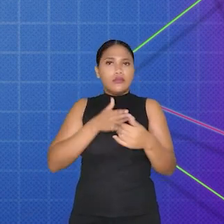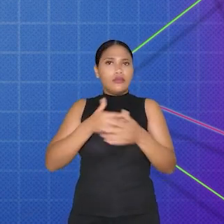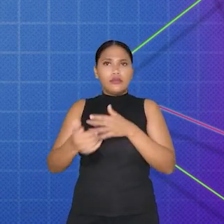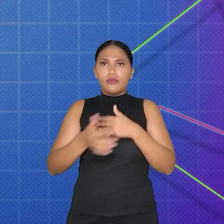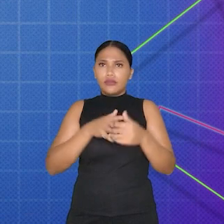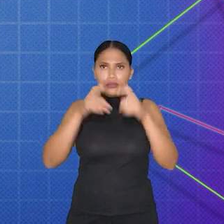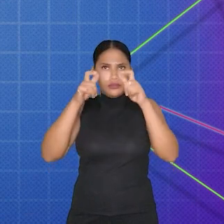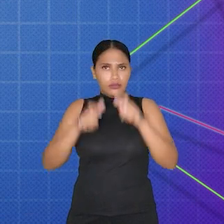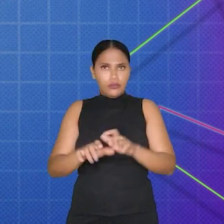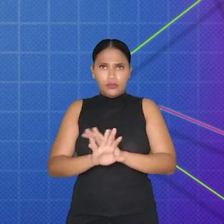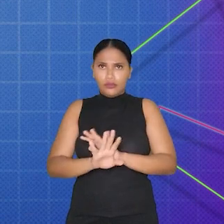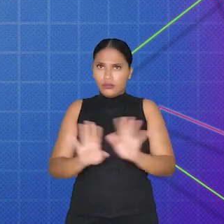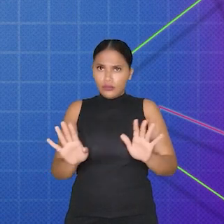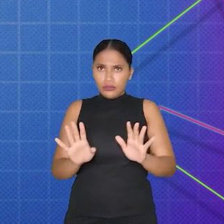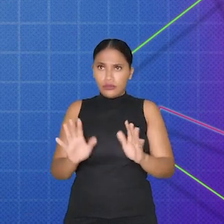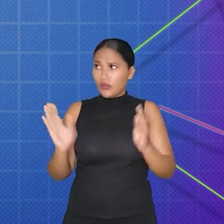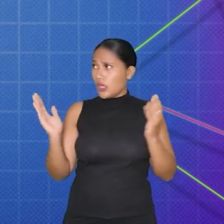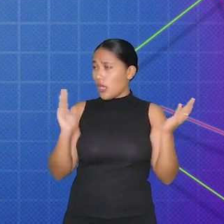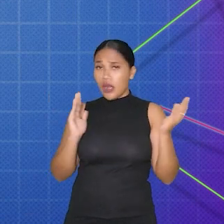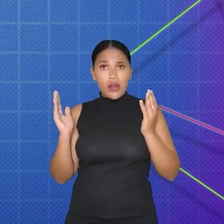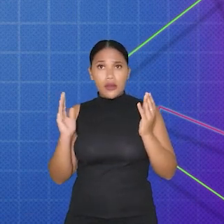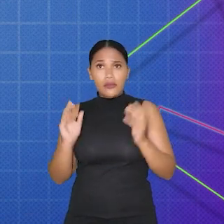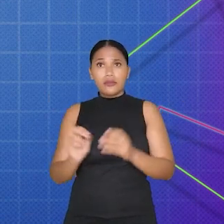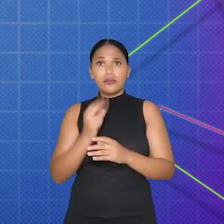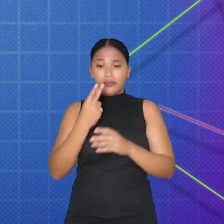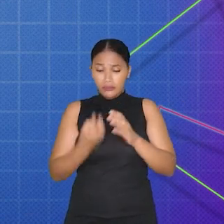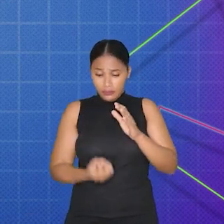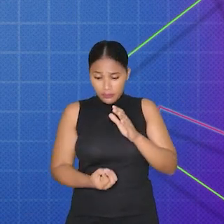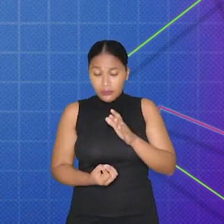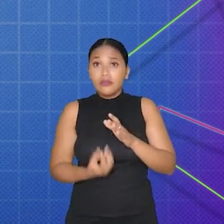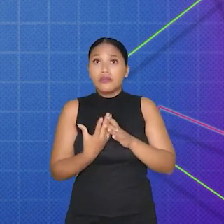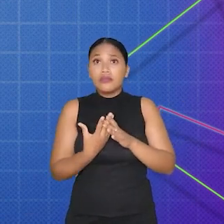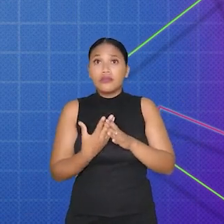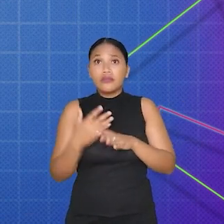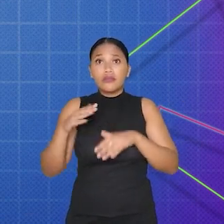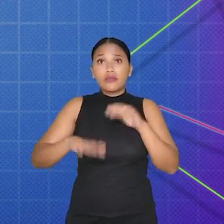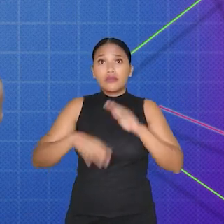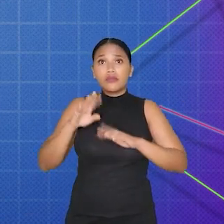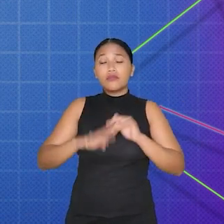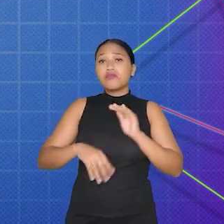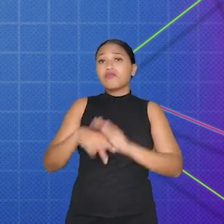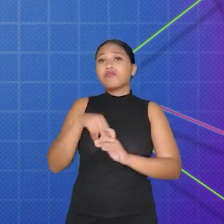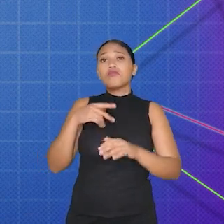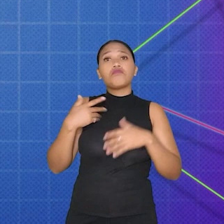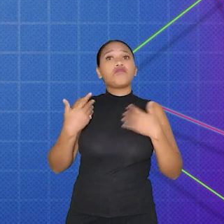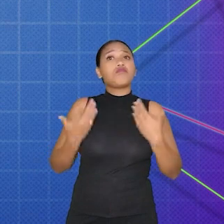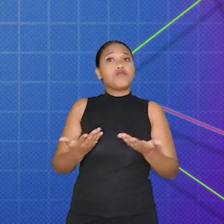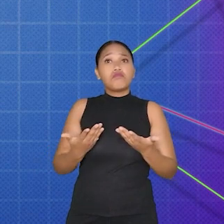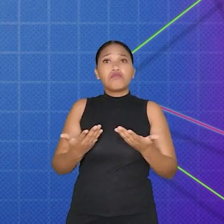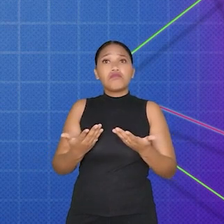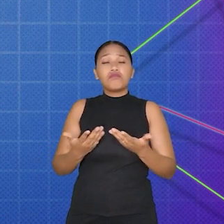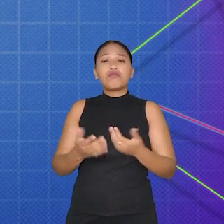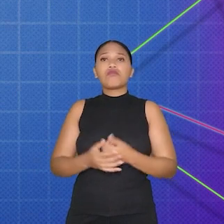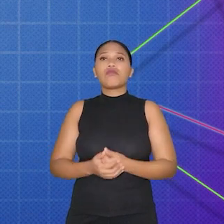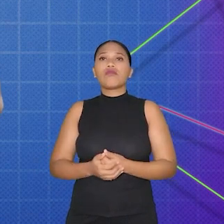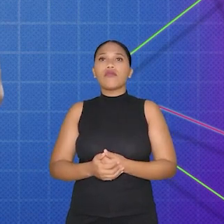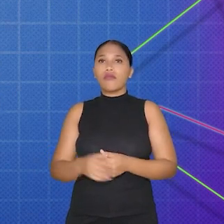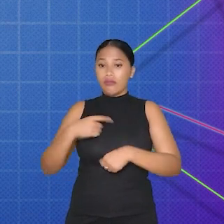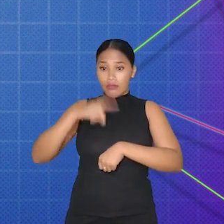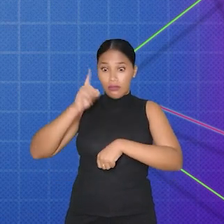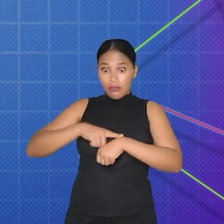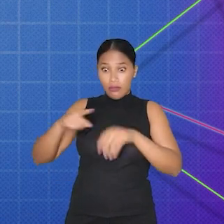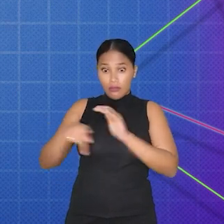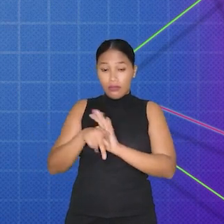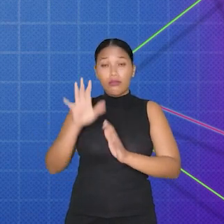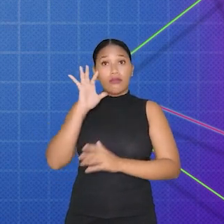estar em qualquer posição, desde o topo, de um dos lados, ou até mesmo embaixo, dependendo do efeito que se deseja criar. Uma